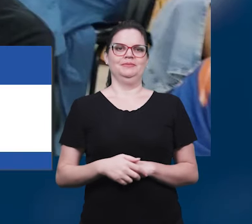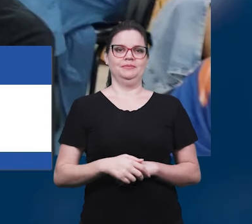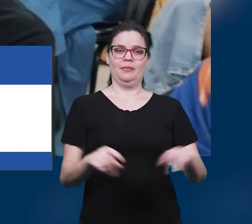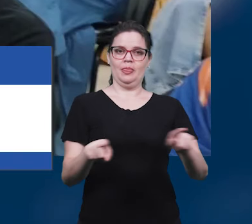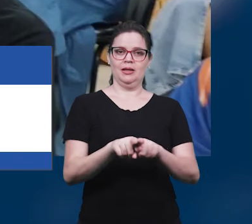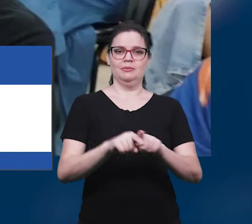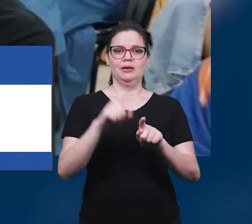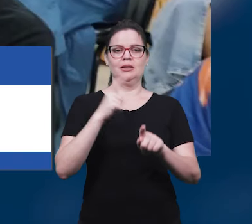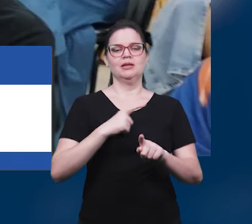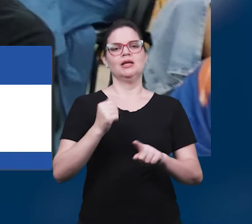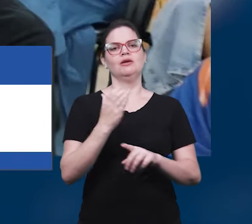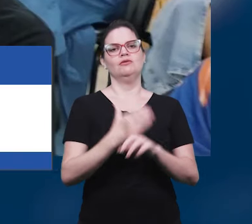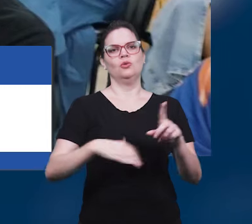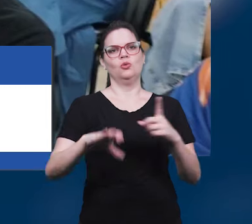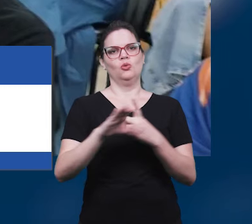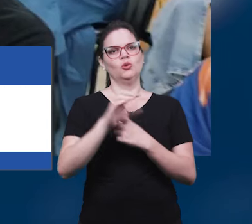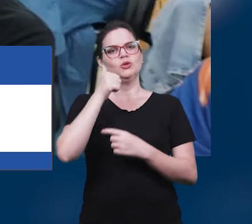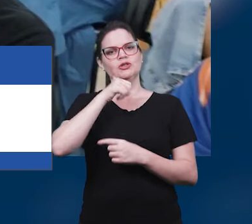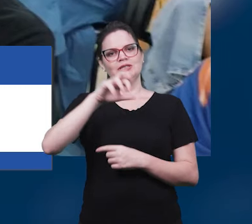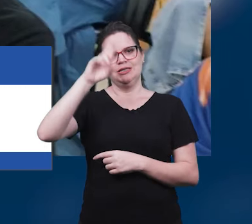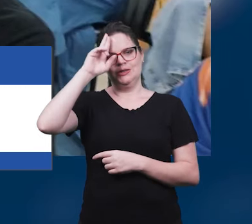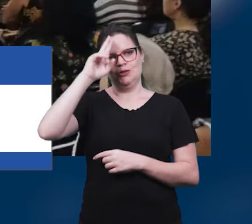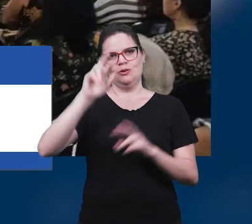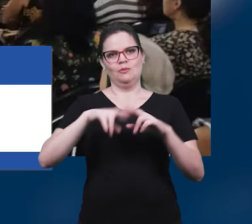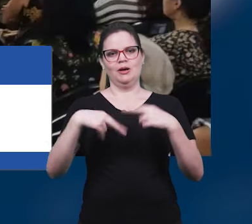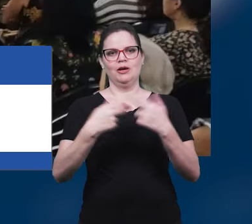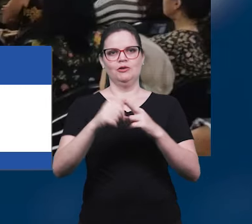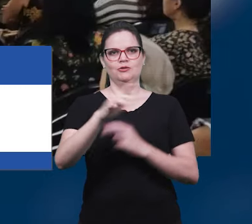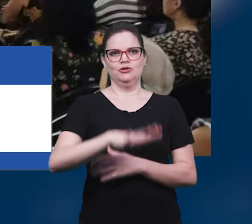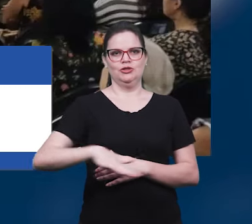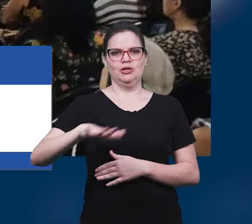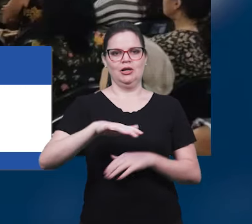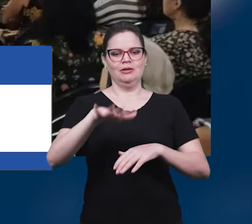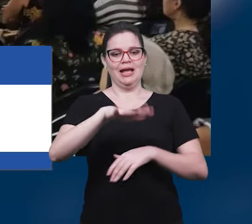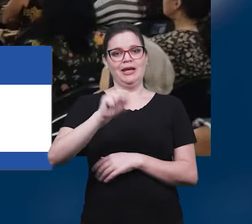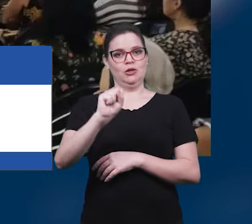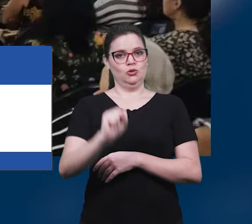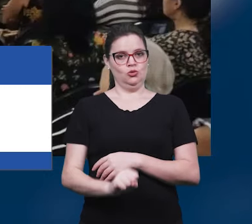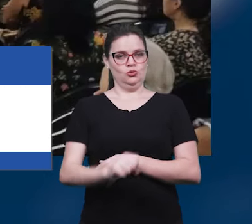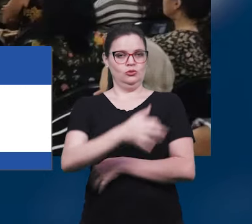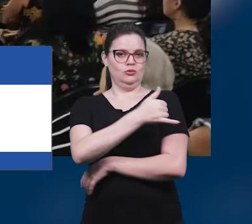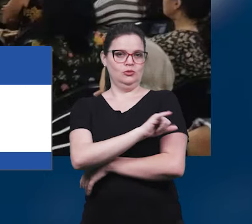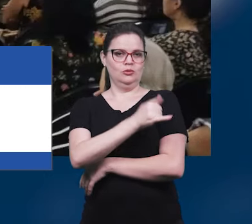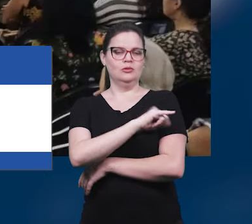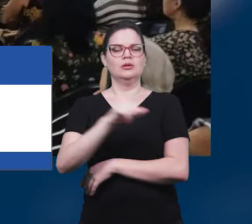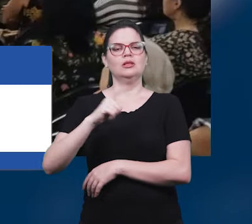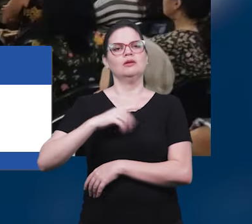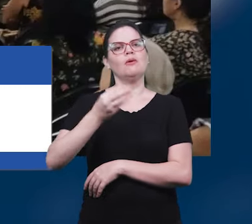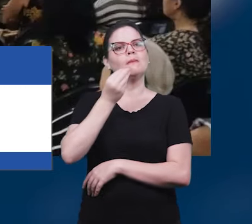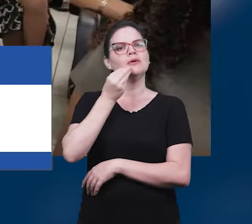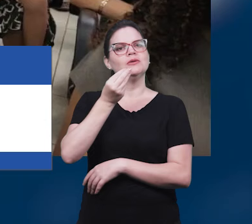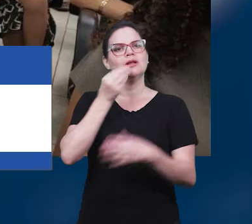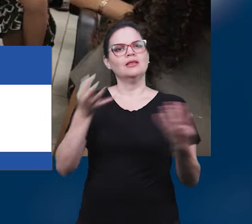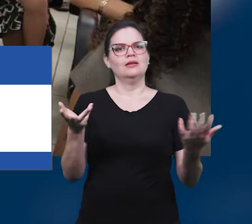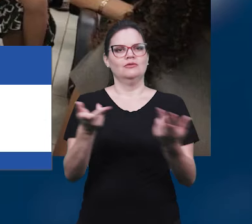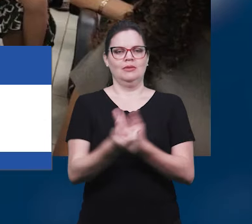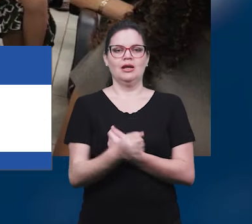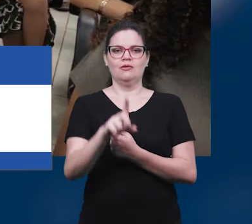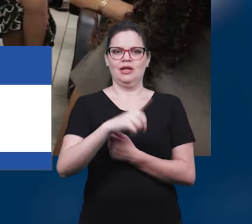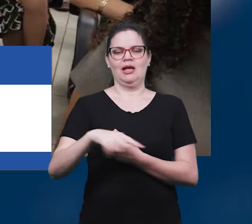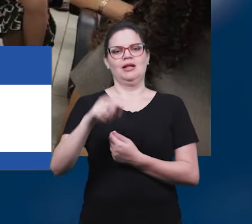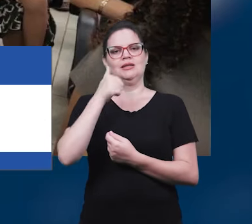realizada uma reunião geral da classe de senhoras da região da zona sul do Rio de Janeiro oportunidade maravilhosa para que as irmãs